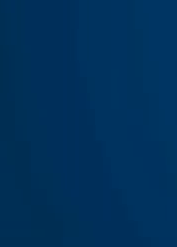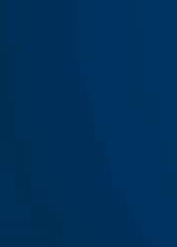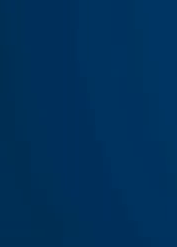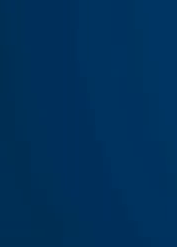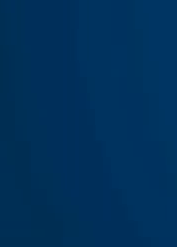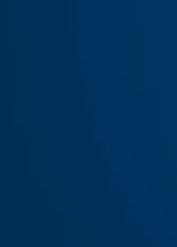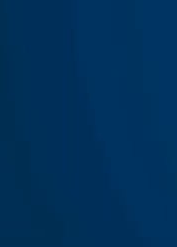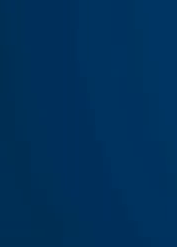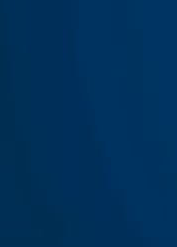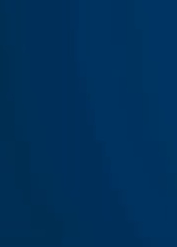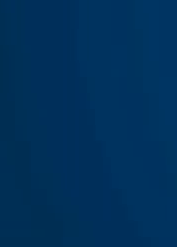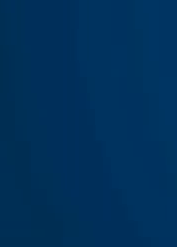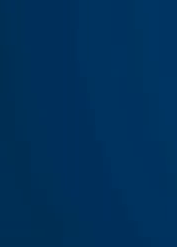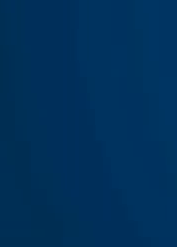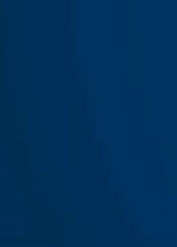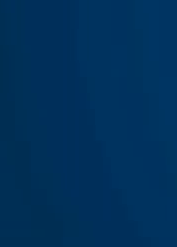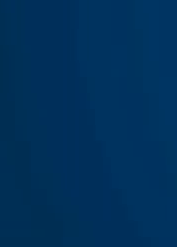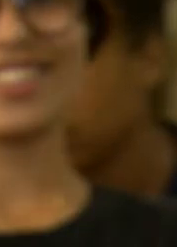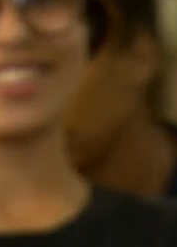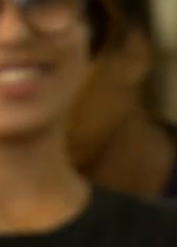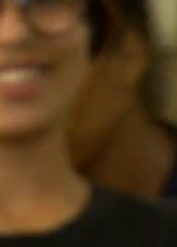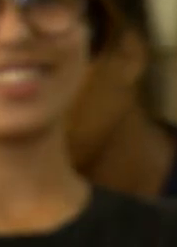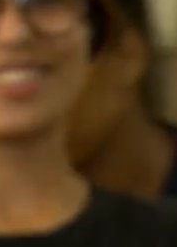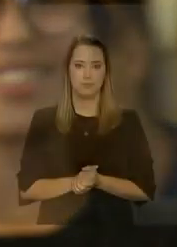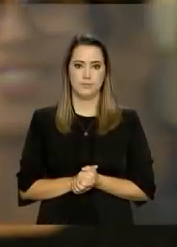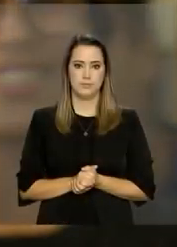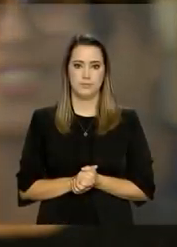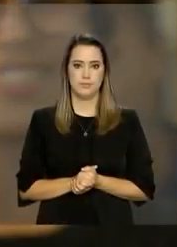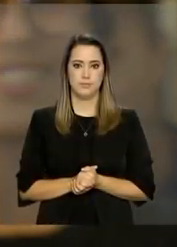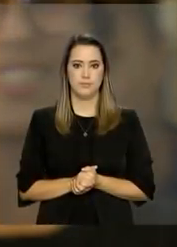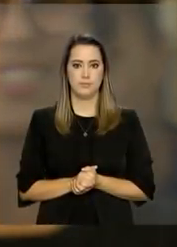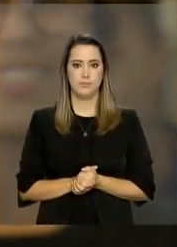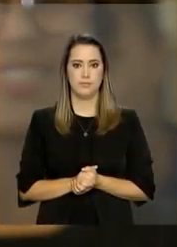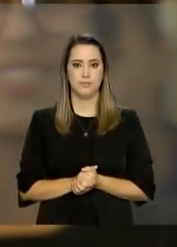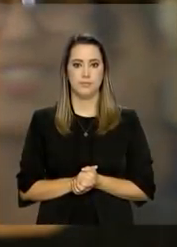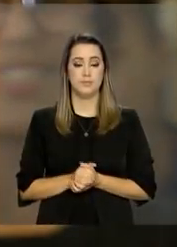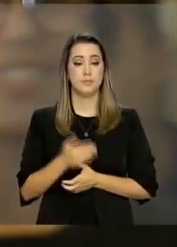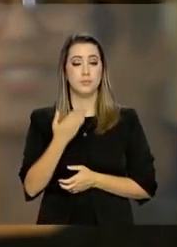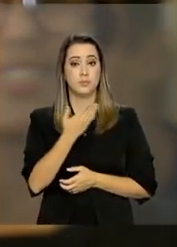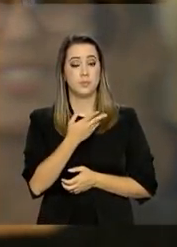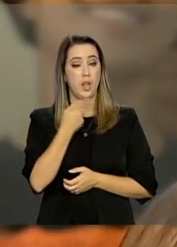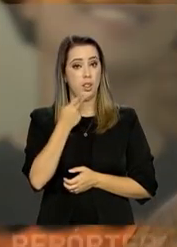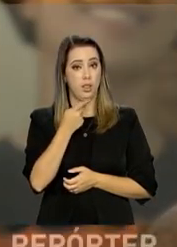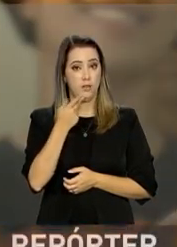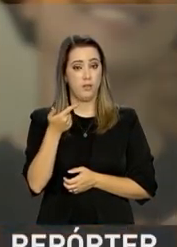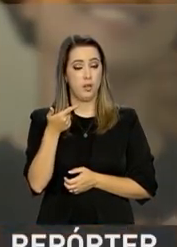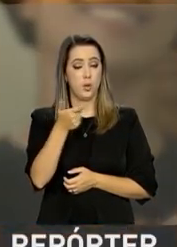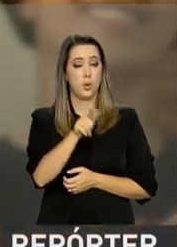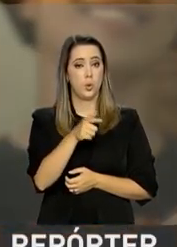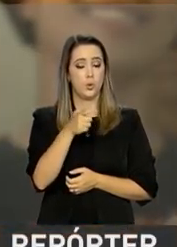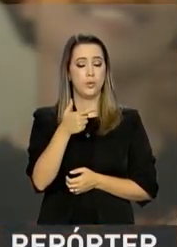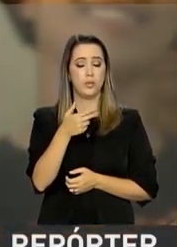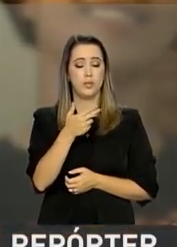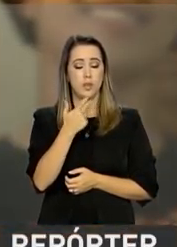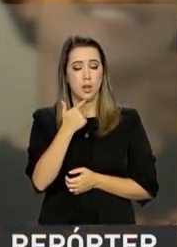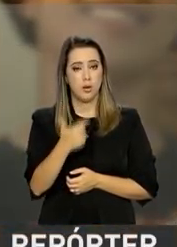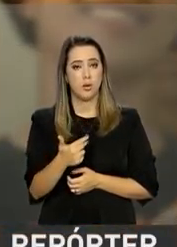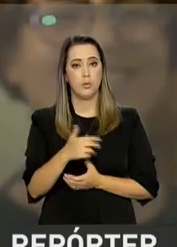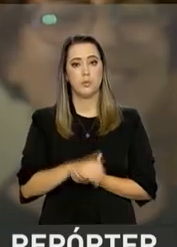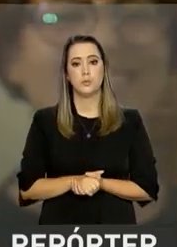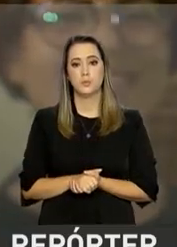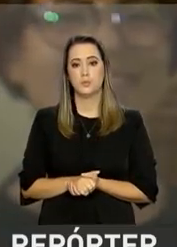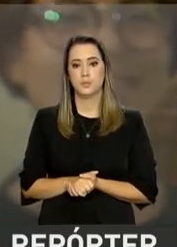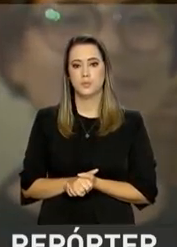8º Fórum Mundial da Água. Hallo Leute und willkommen nach Brasilien. Hola amigos, bienvenidos a